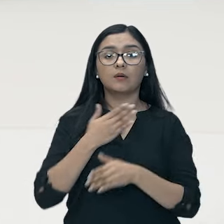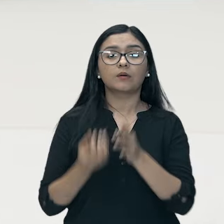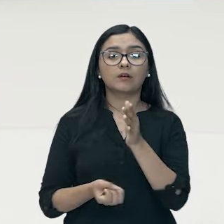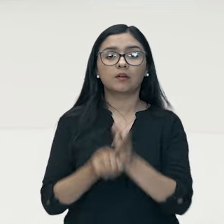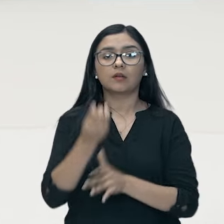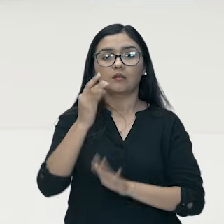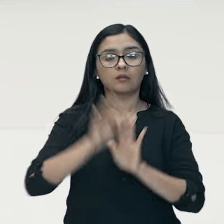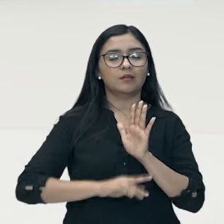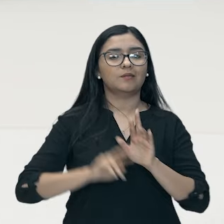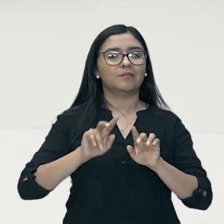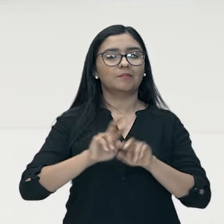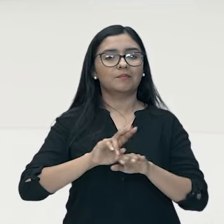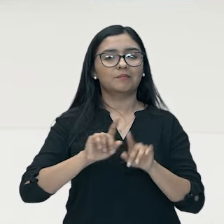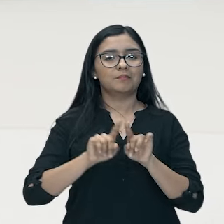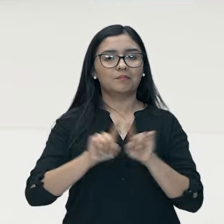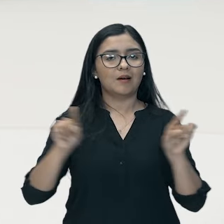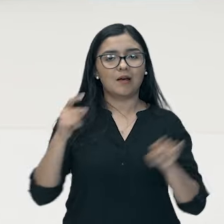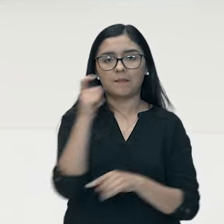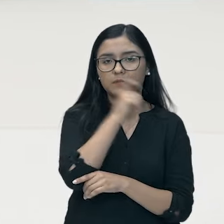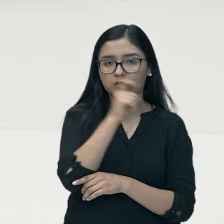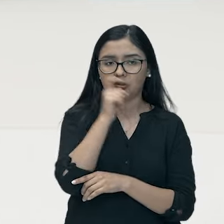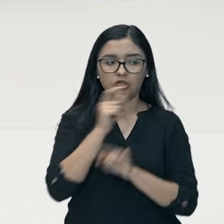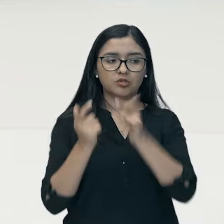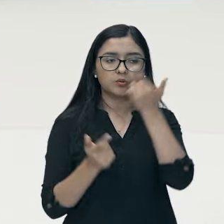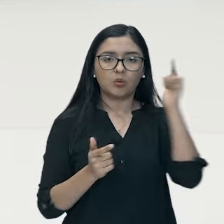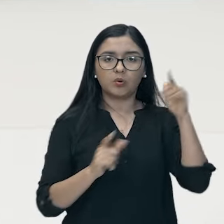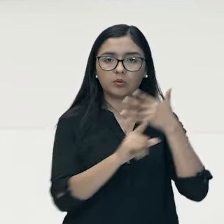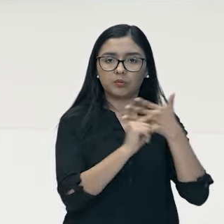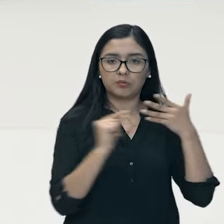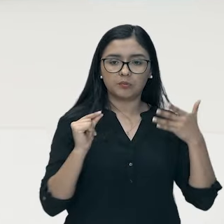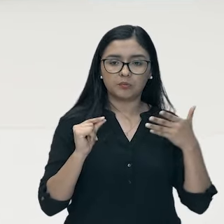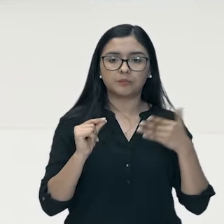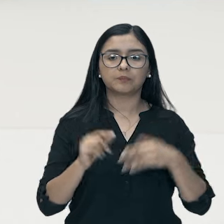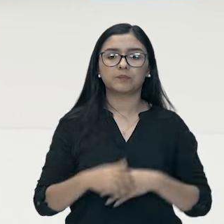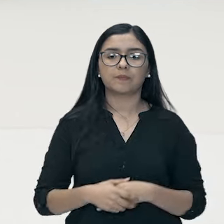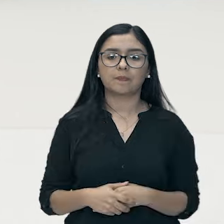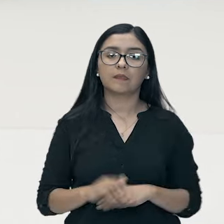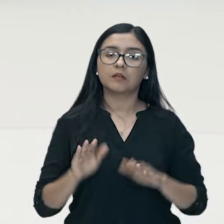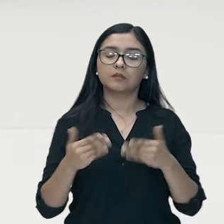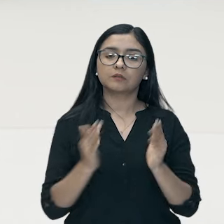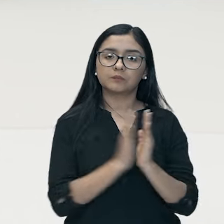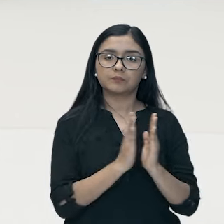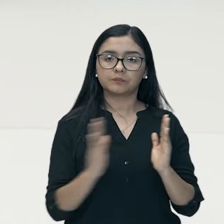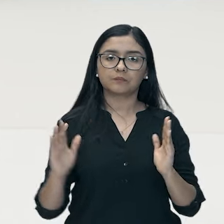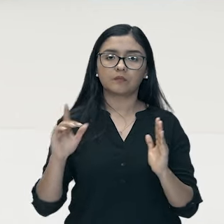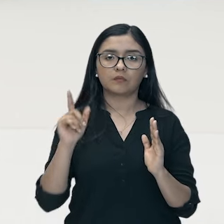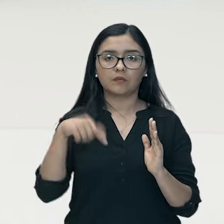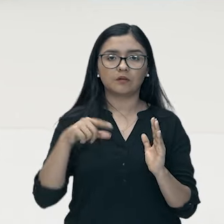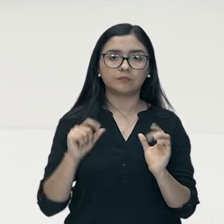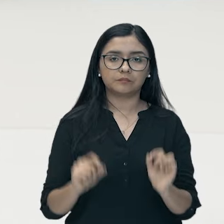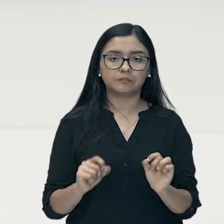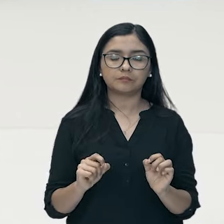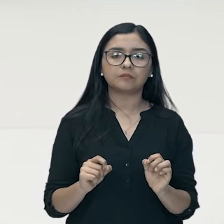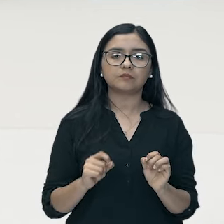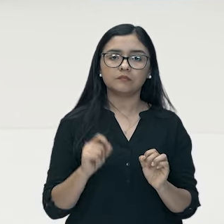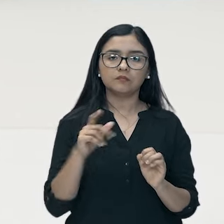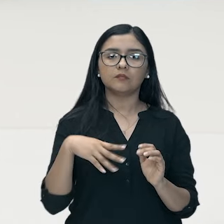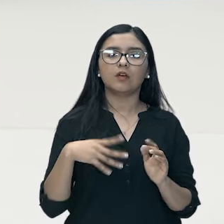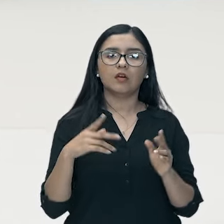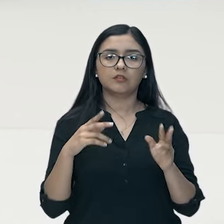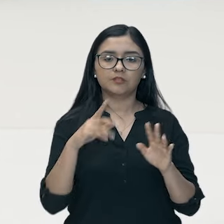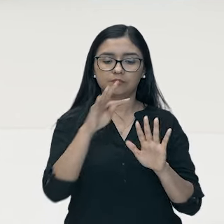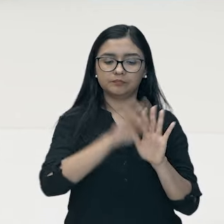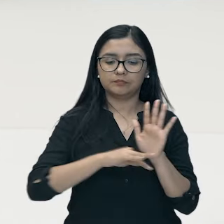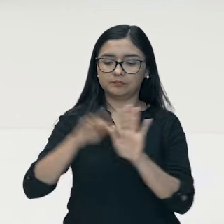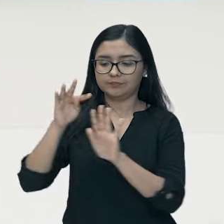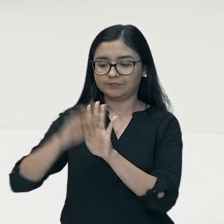verdade não é da pessoa é de um outro autor Então quando você faz esse processo é sim um processo de intertextualidade porque